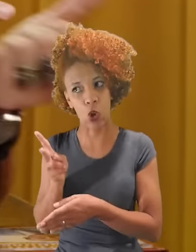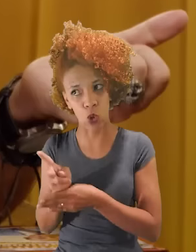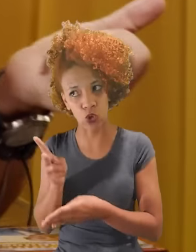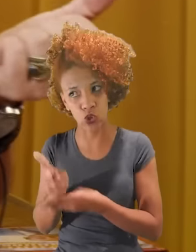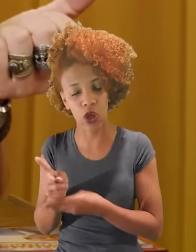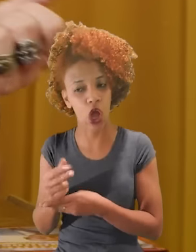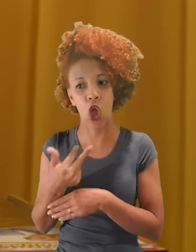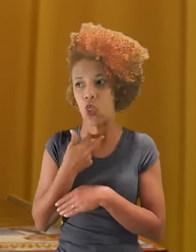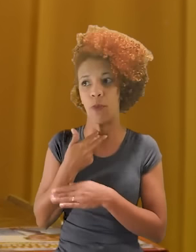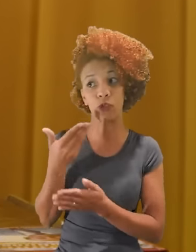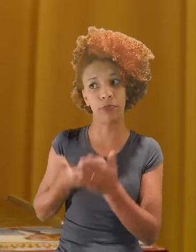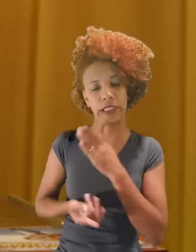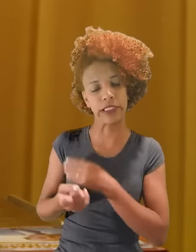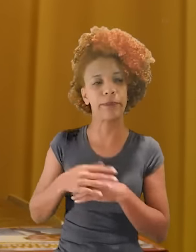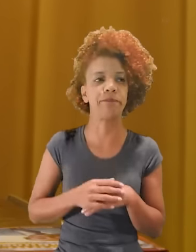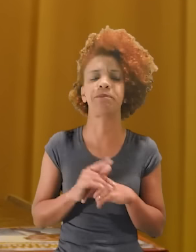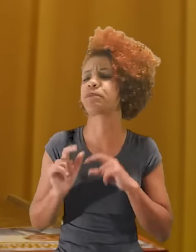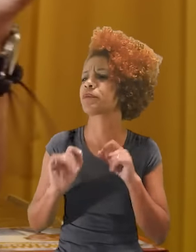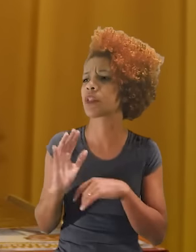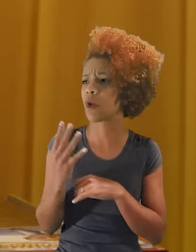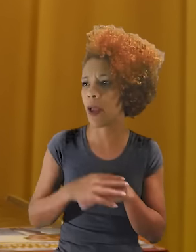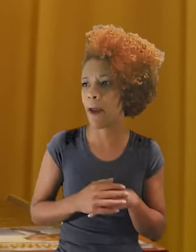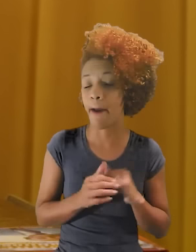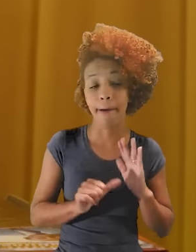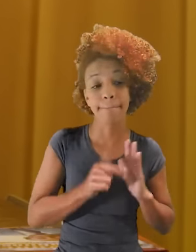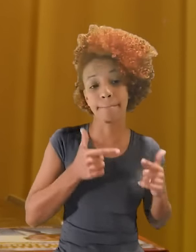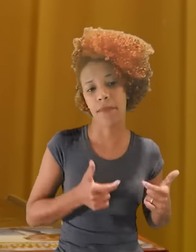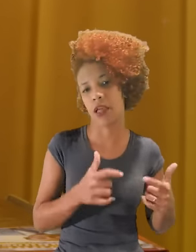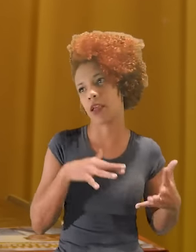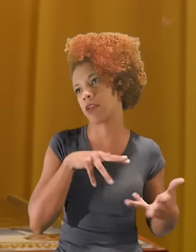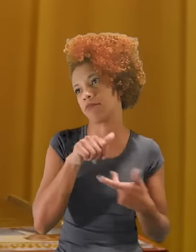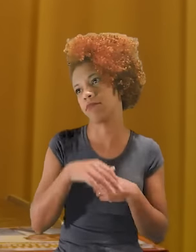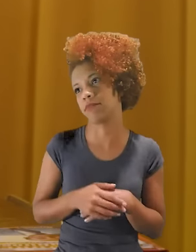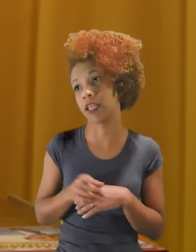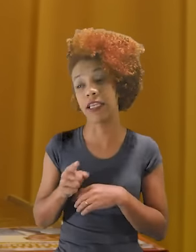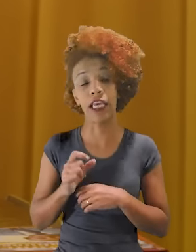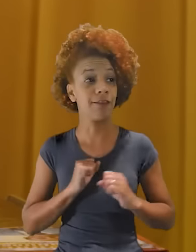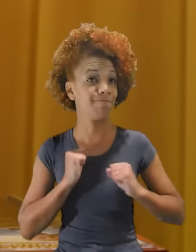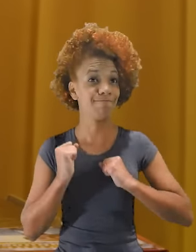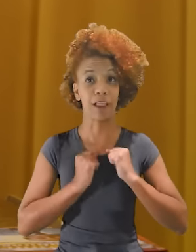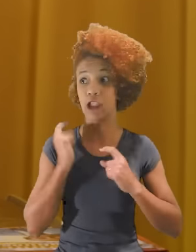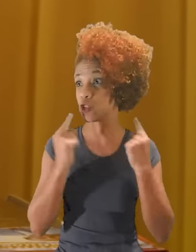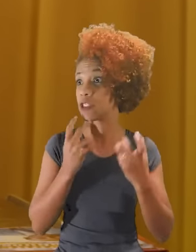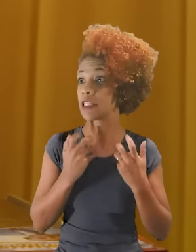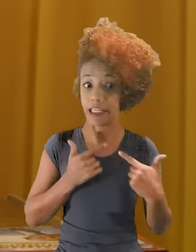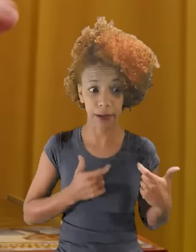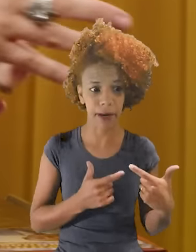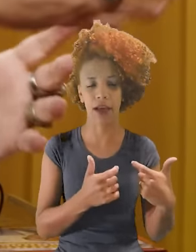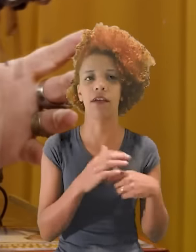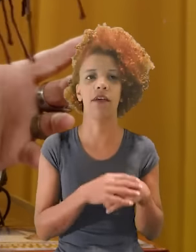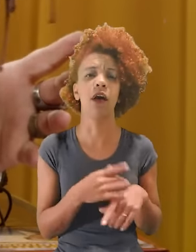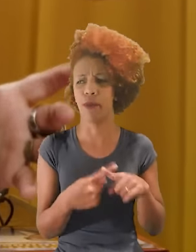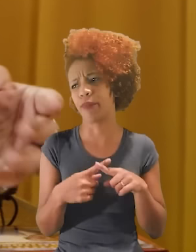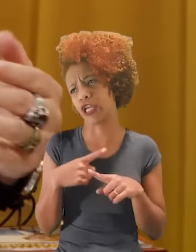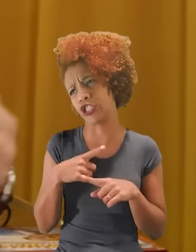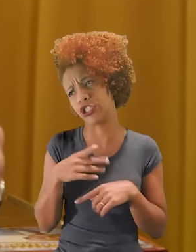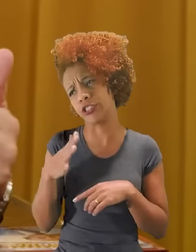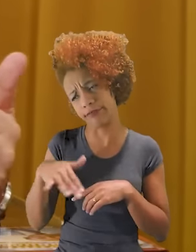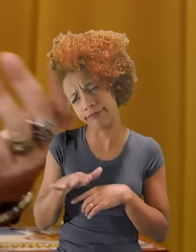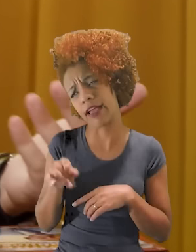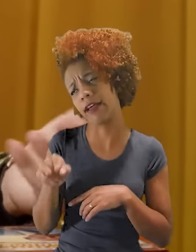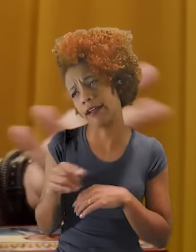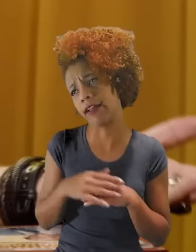Deus, não posso perder esses filhos também. E aconteceu o quê? Primeira Guerra Mundial. E o Walt Disney doido pra ir pra guerra. Queria ir pra guerra. Porque tinha isso, né? Aquela garotada